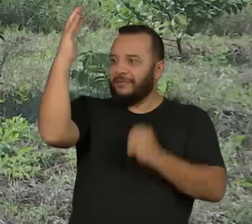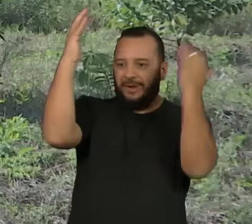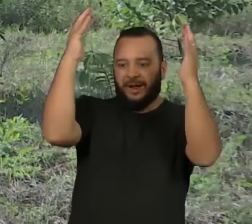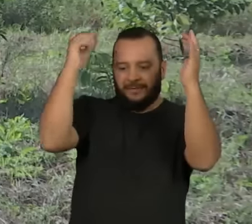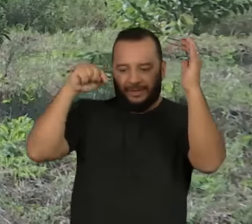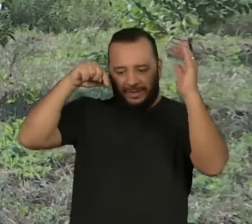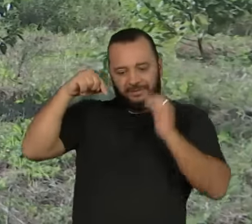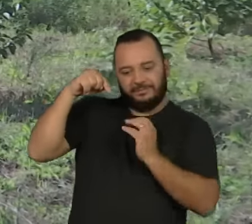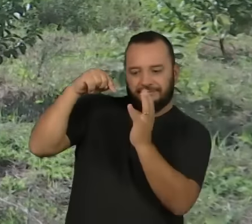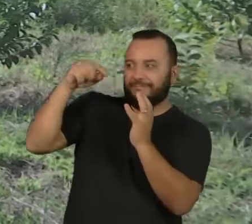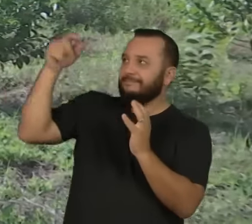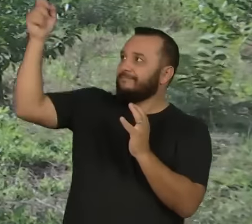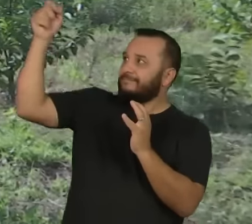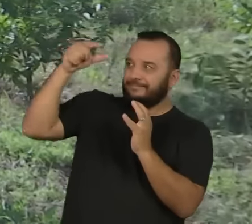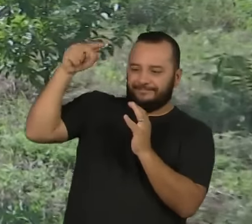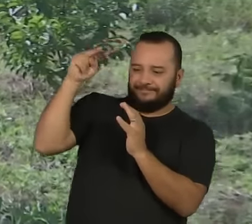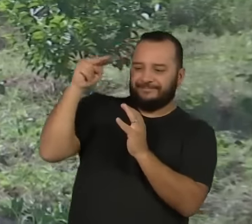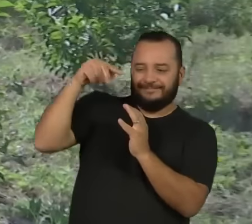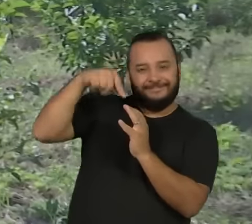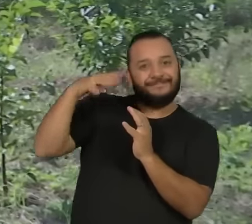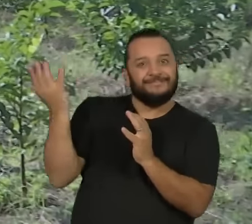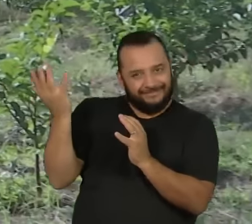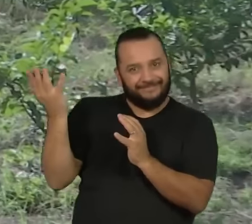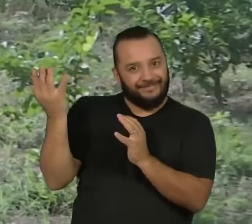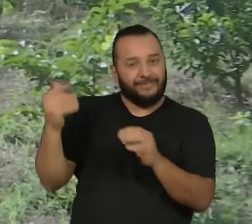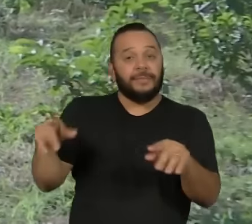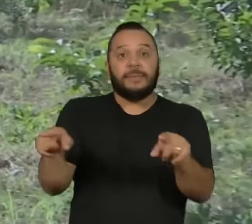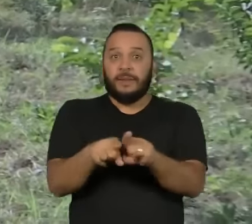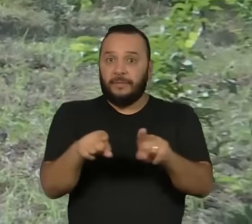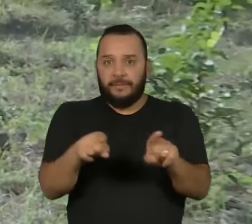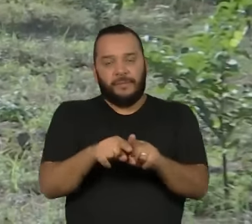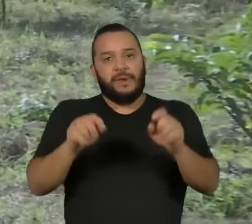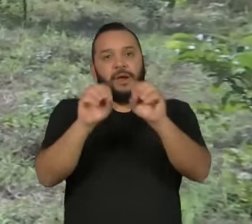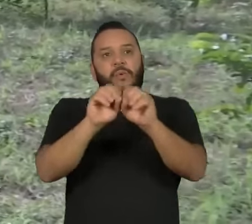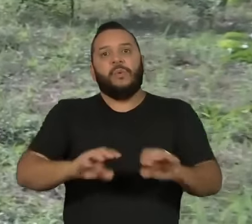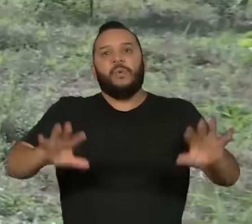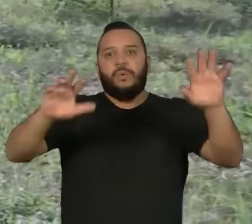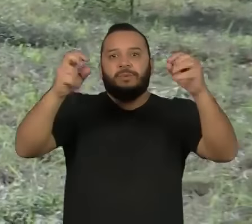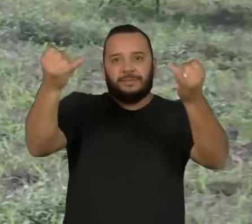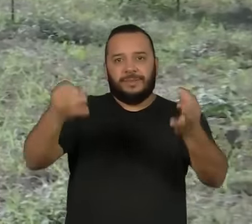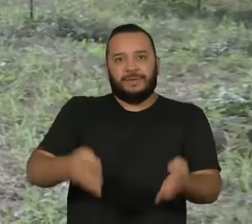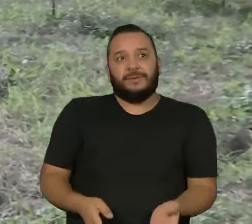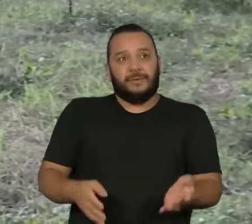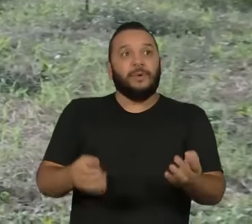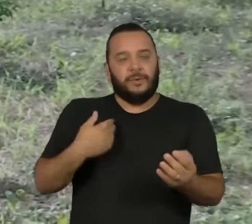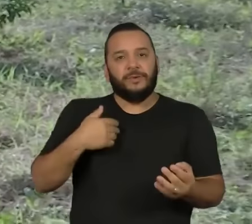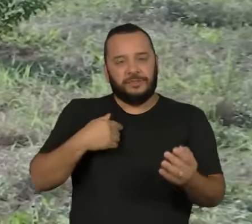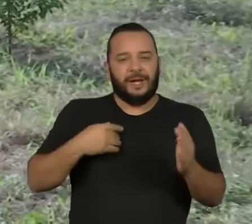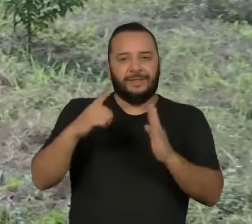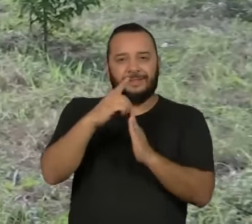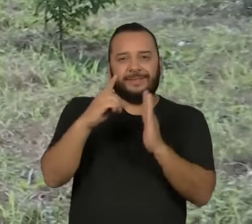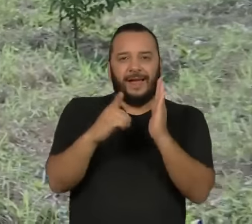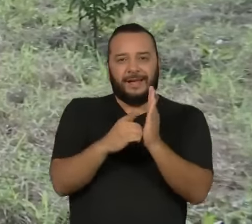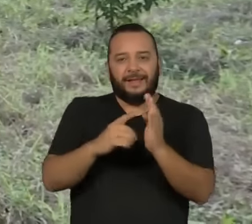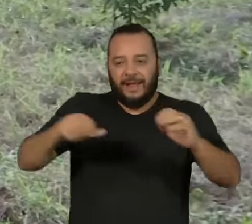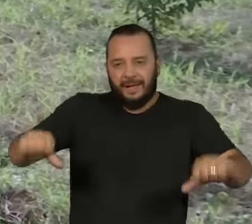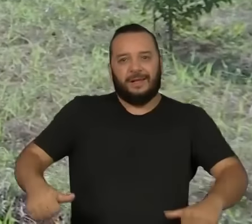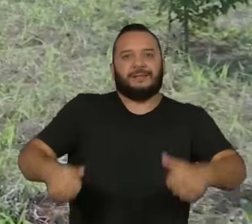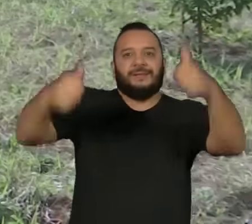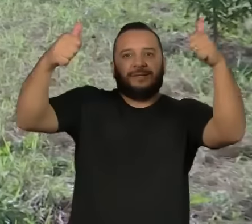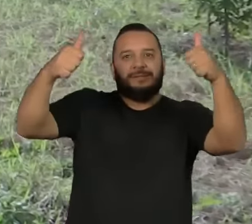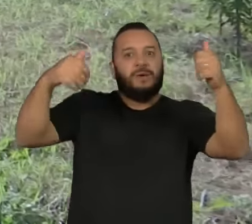A ONU declarou que esta é a década da restauração e vai até 2030. A ideia é que